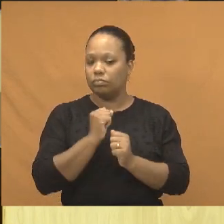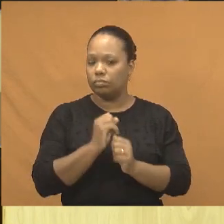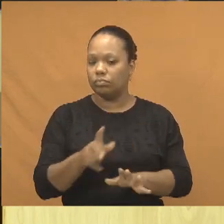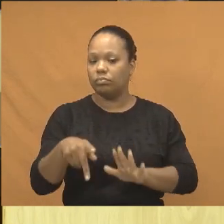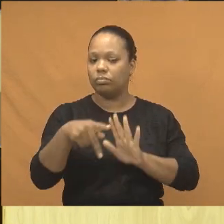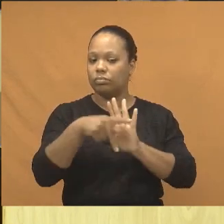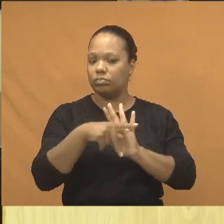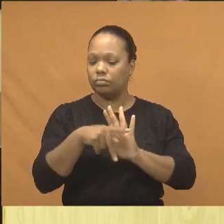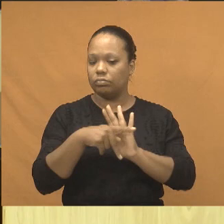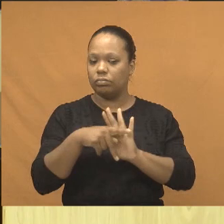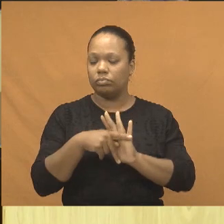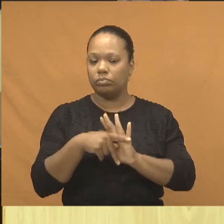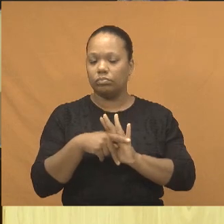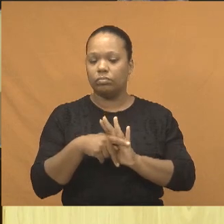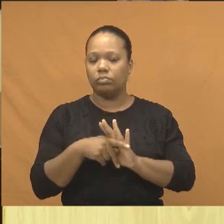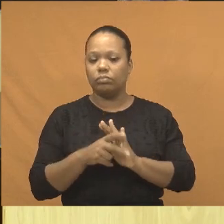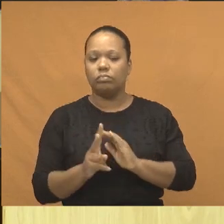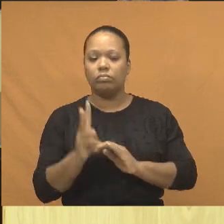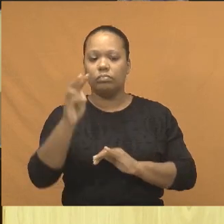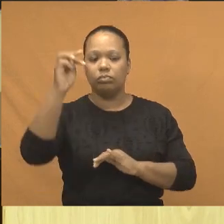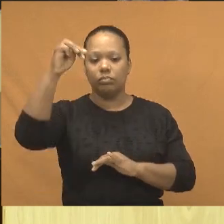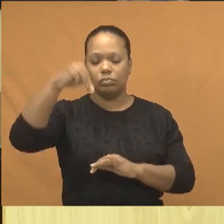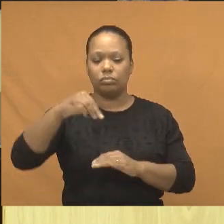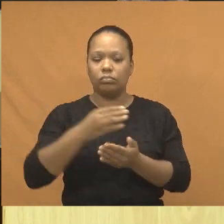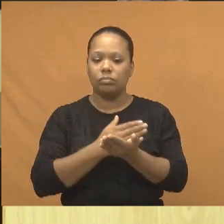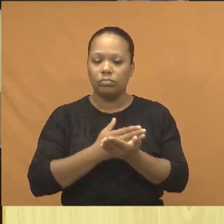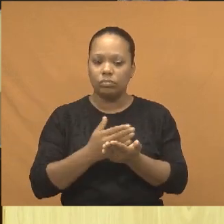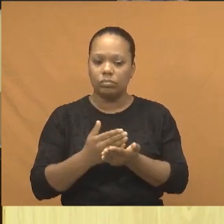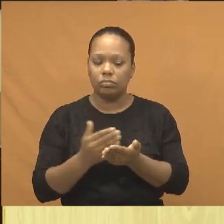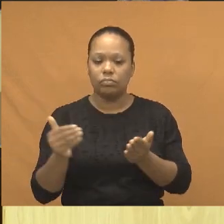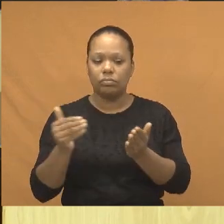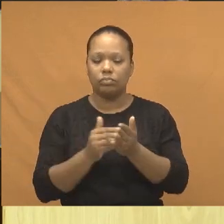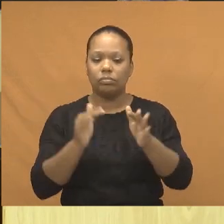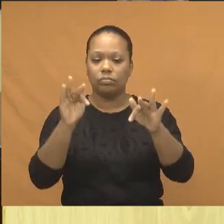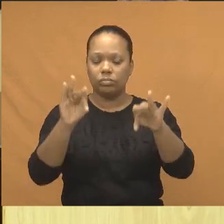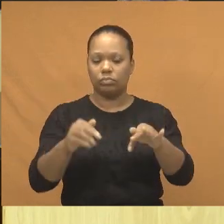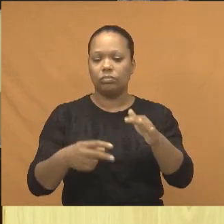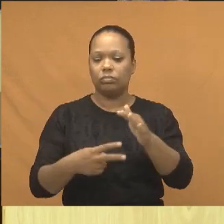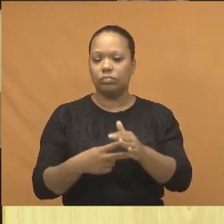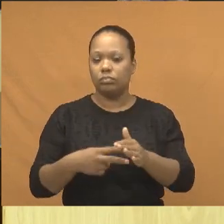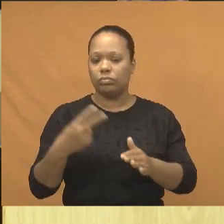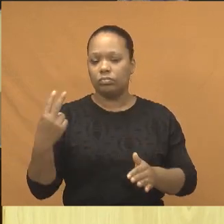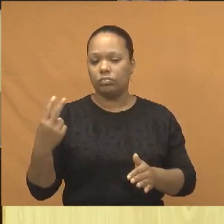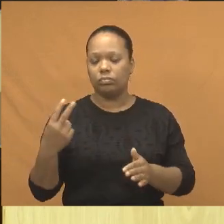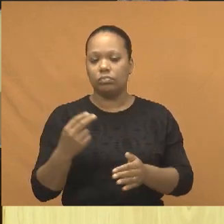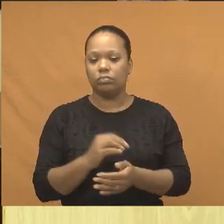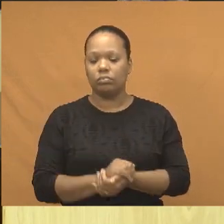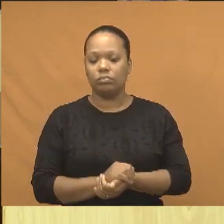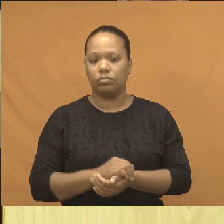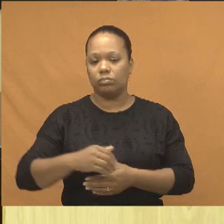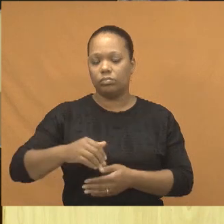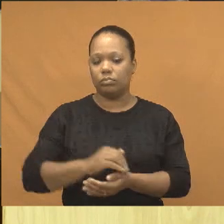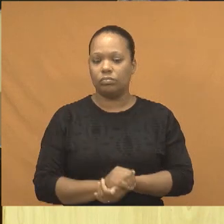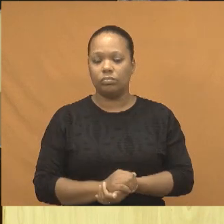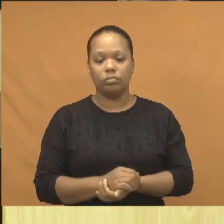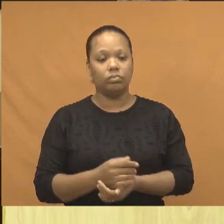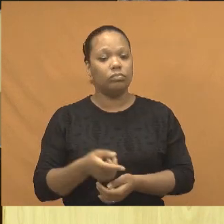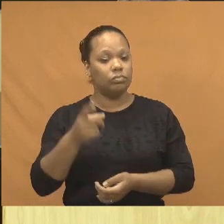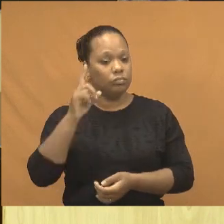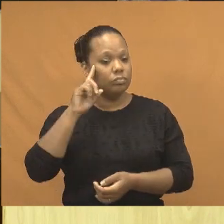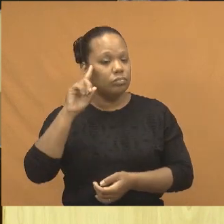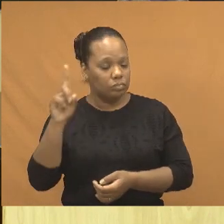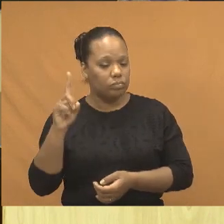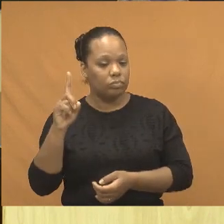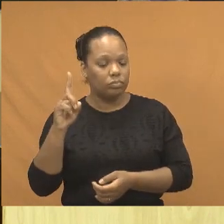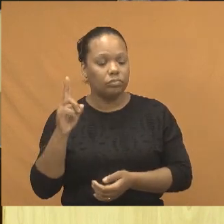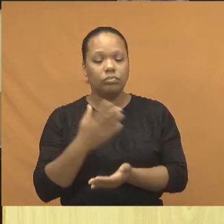projeto? Especificar os quilômetros de início e fim do trecho em questão. Segundo, considerando que havia prazo previsto para a